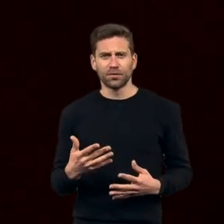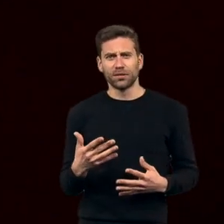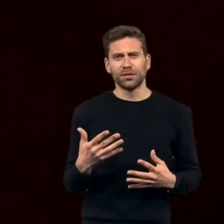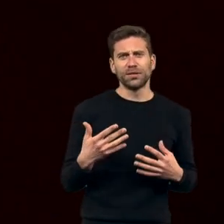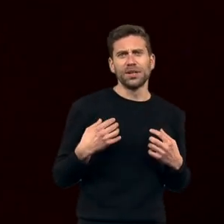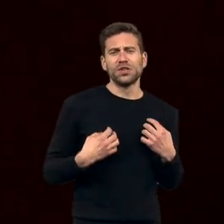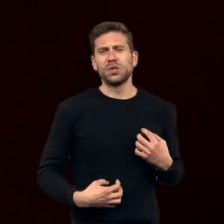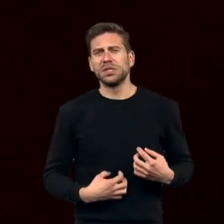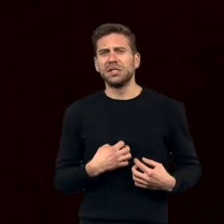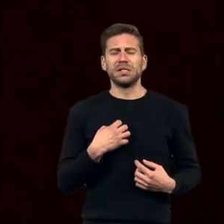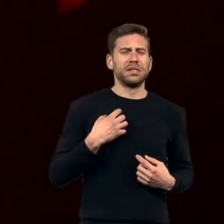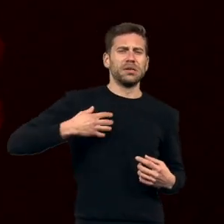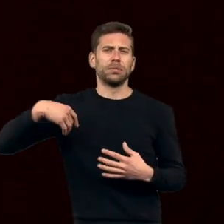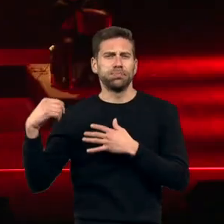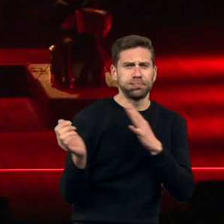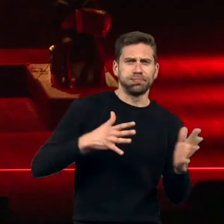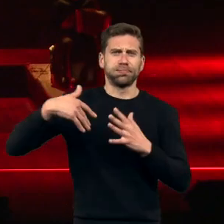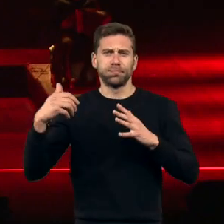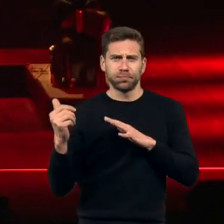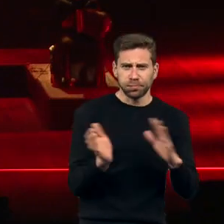acentua-se o giro vivo do volante.